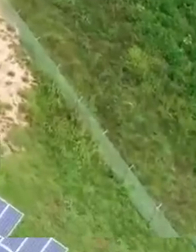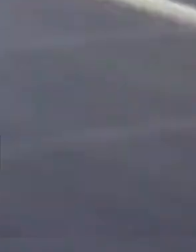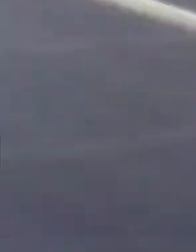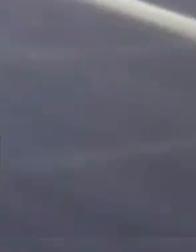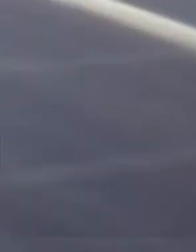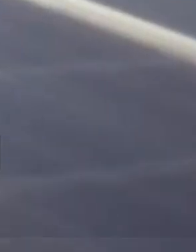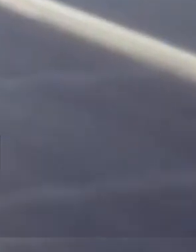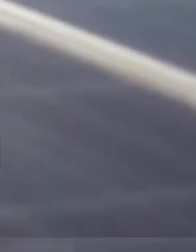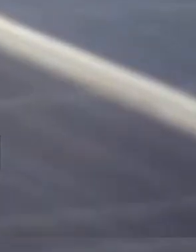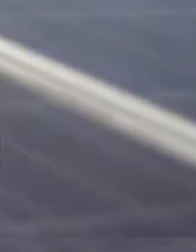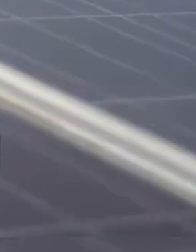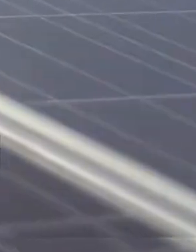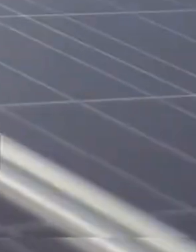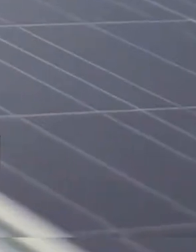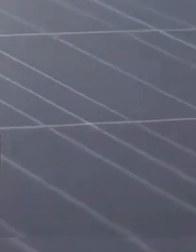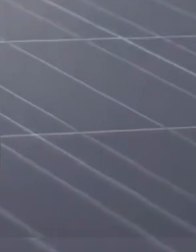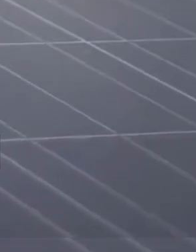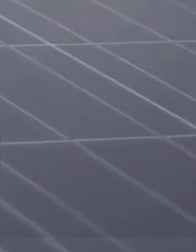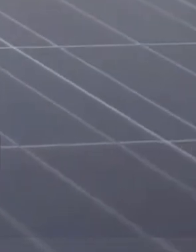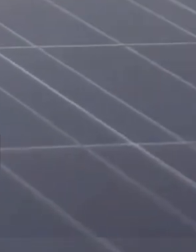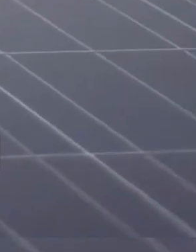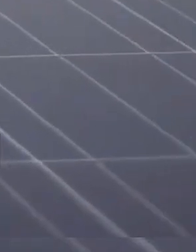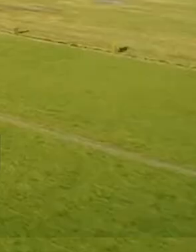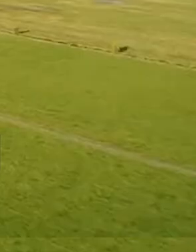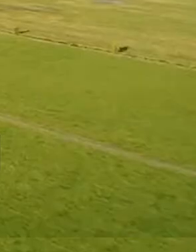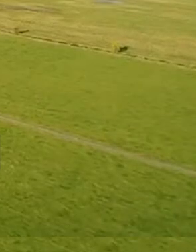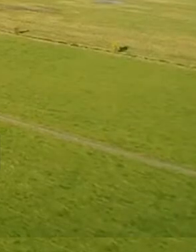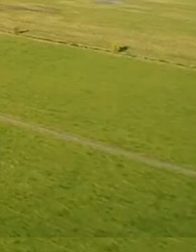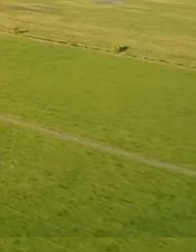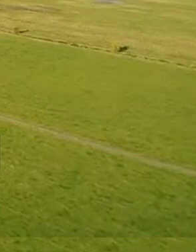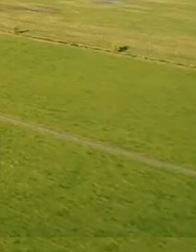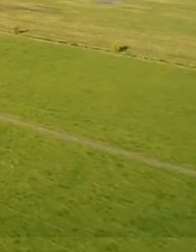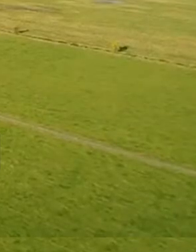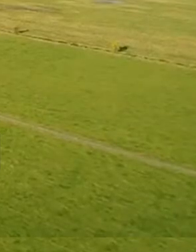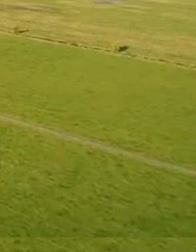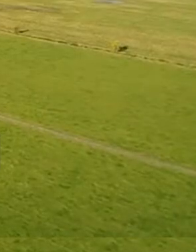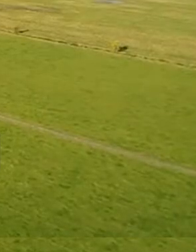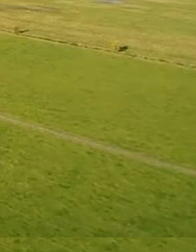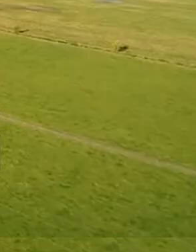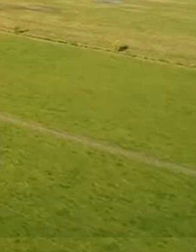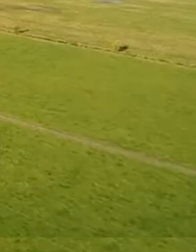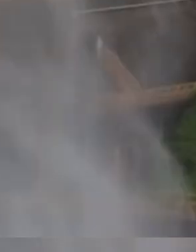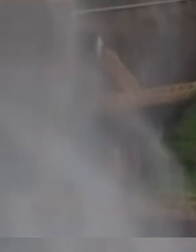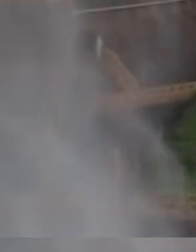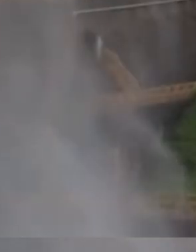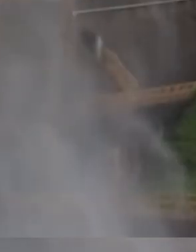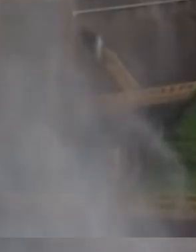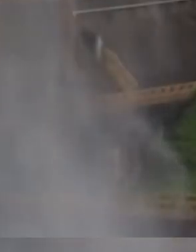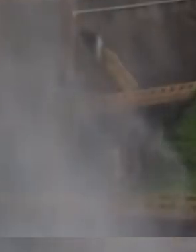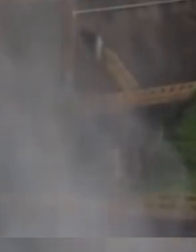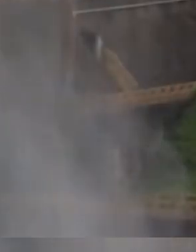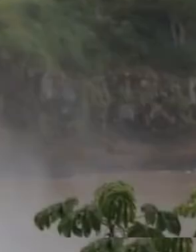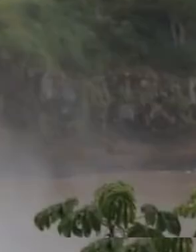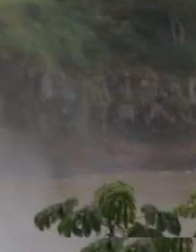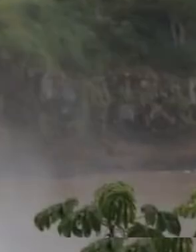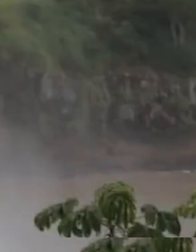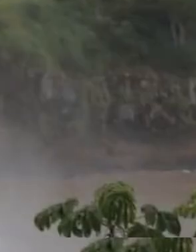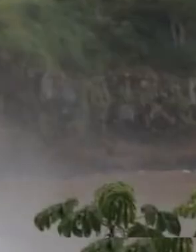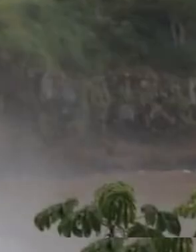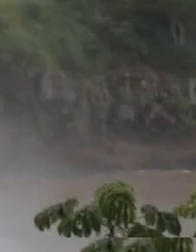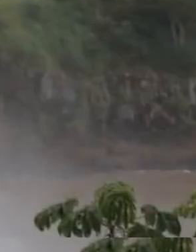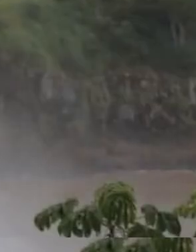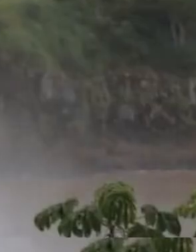renováveis, número 3 vezes maior que a média global, que gira em torno de 26%. Em primeiro lugar, com